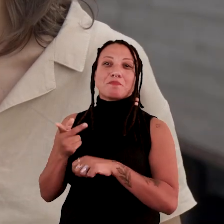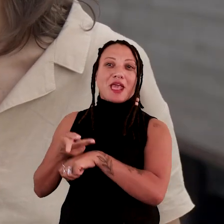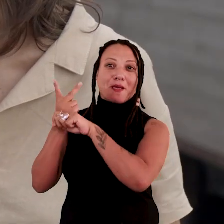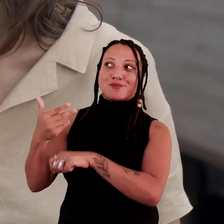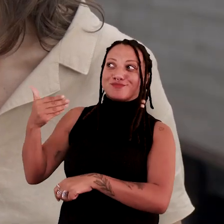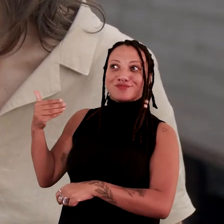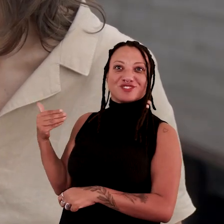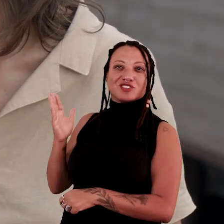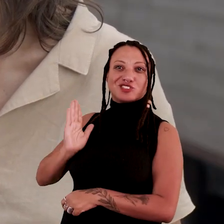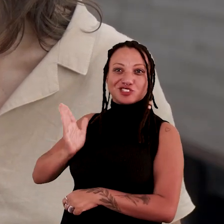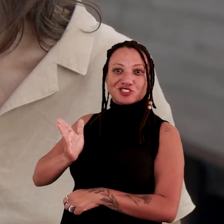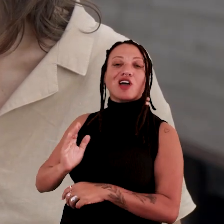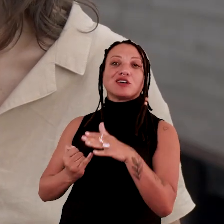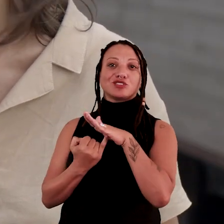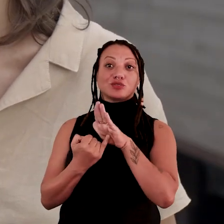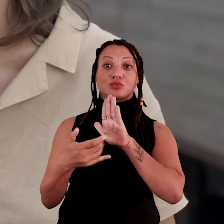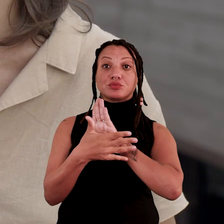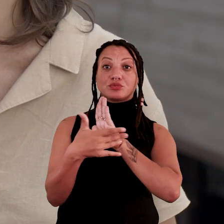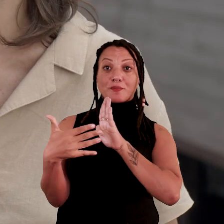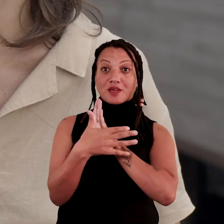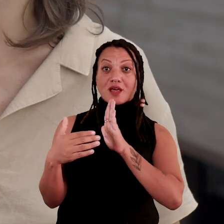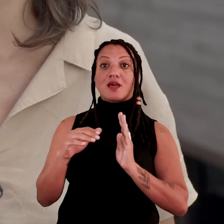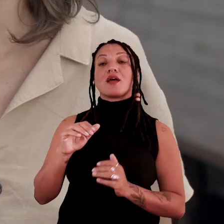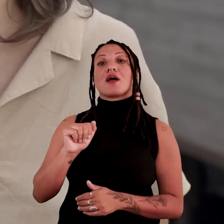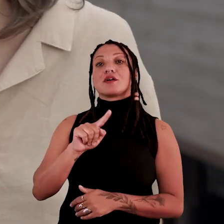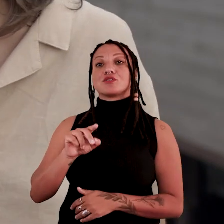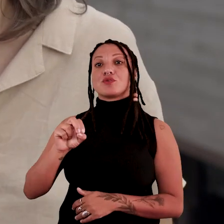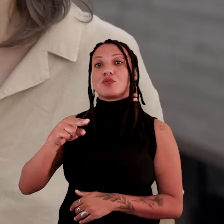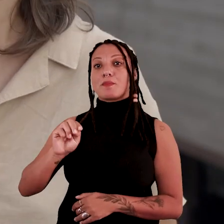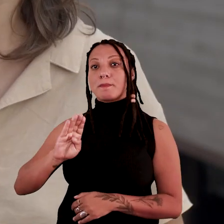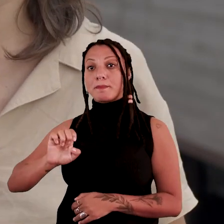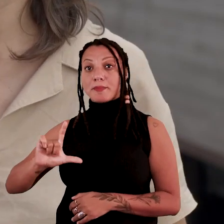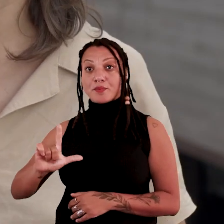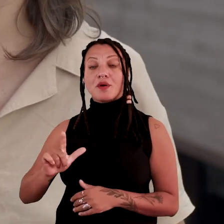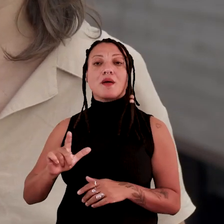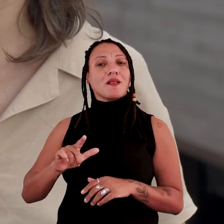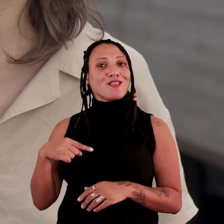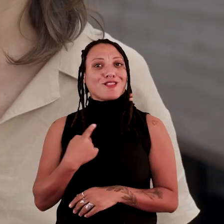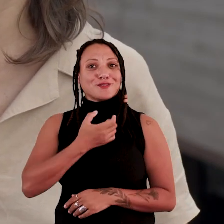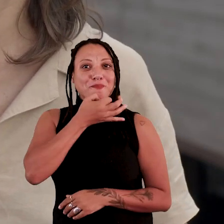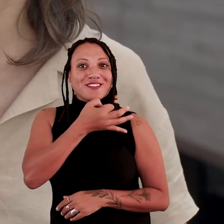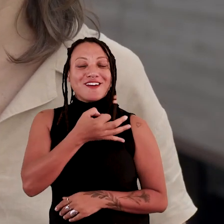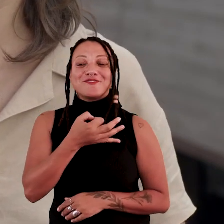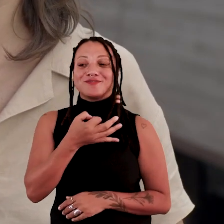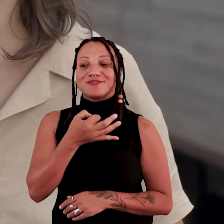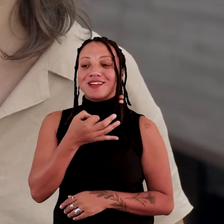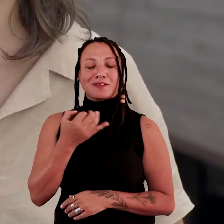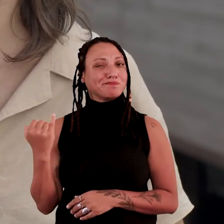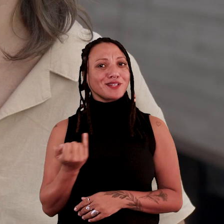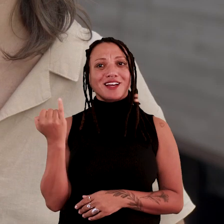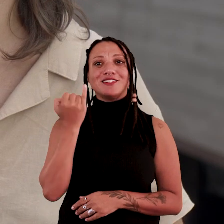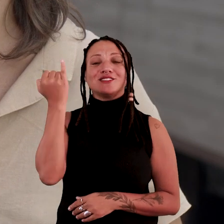e para a gente é algo muito relevante, pensando em como o próprio prêmio foi